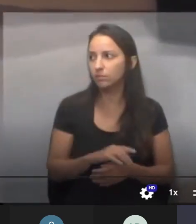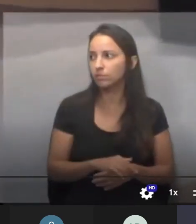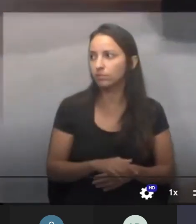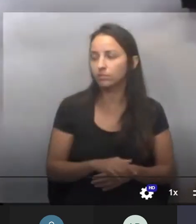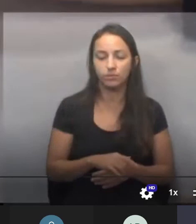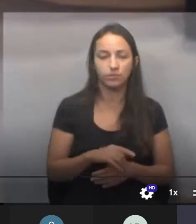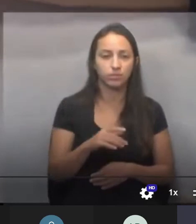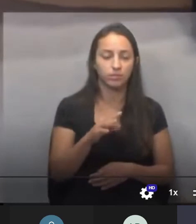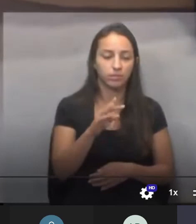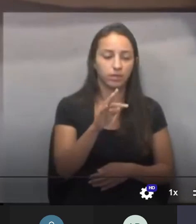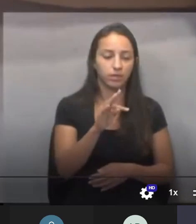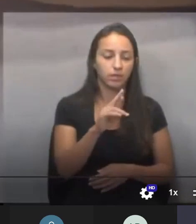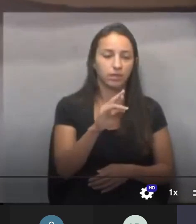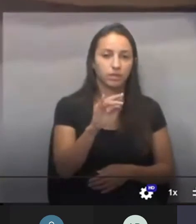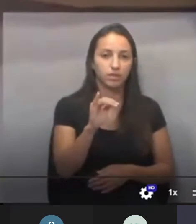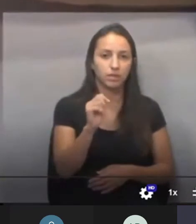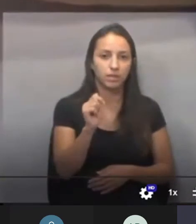triagem,